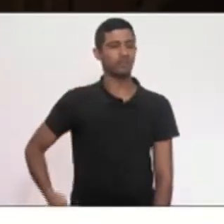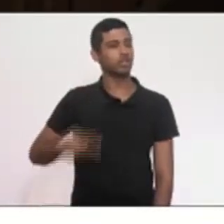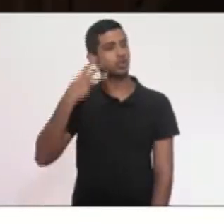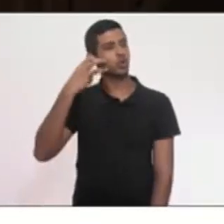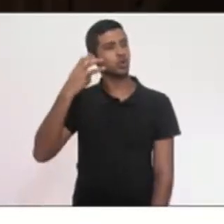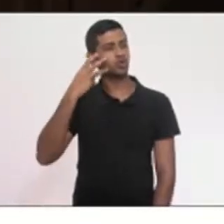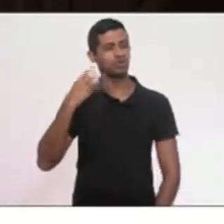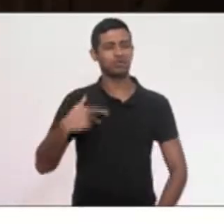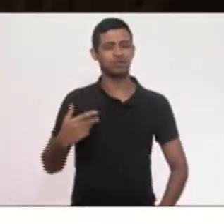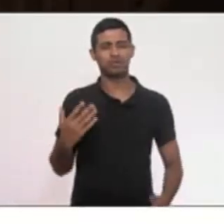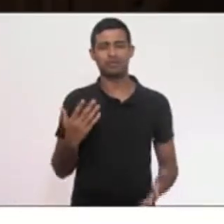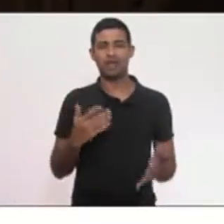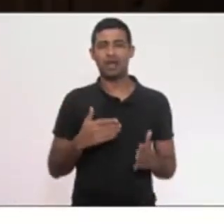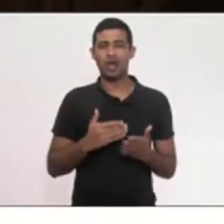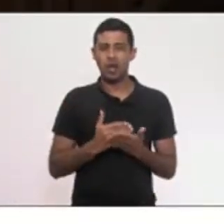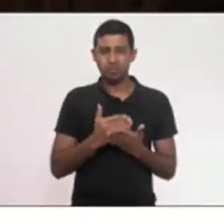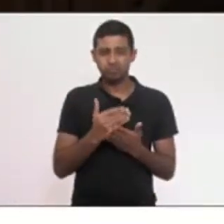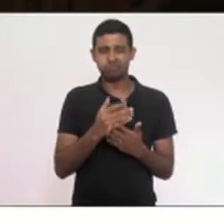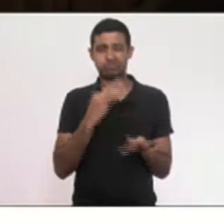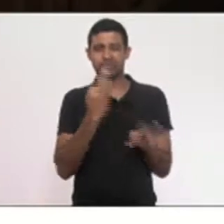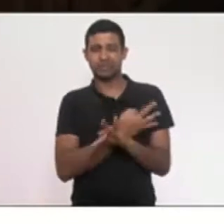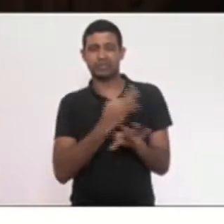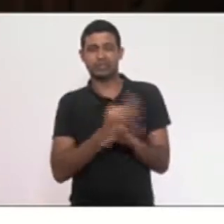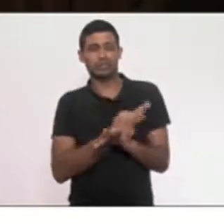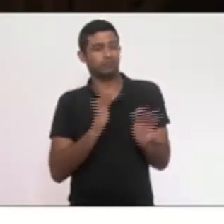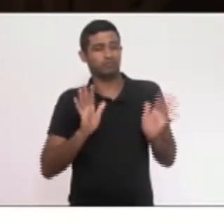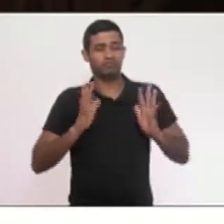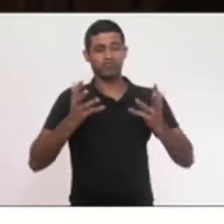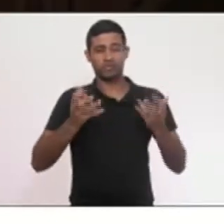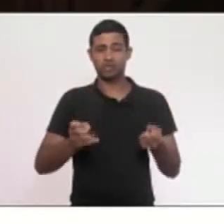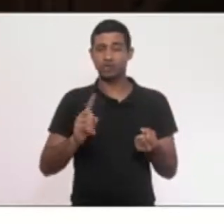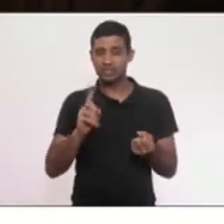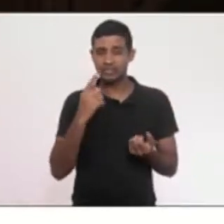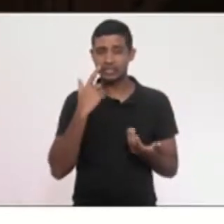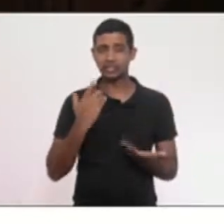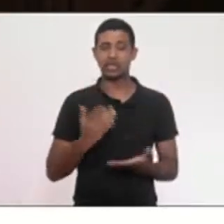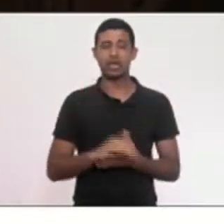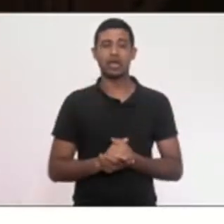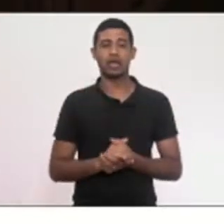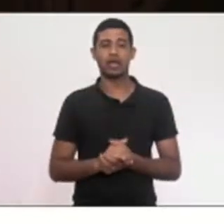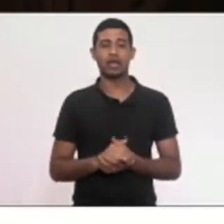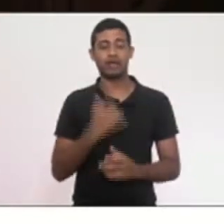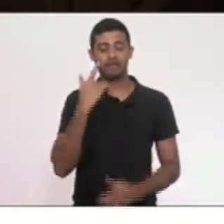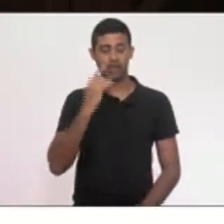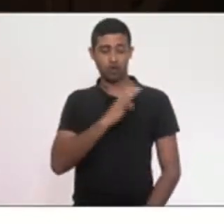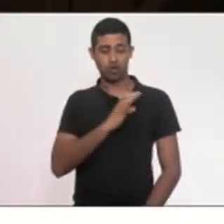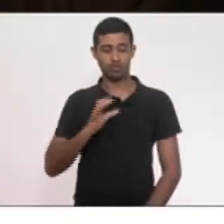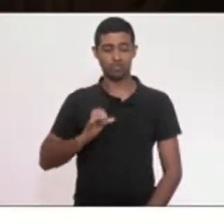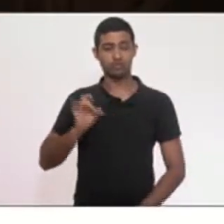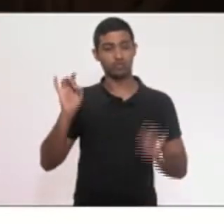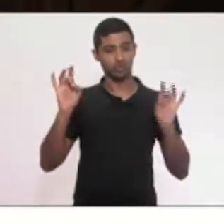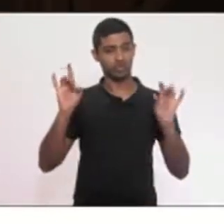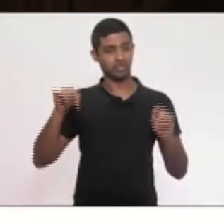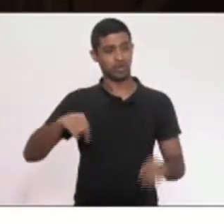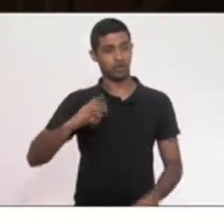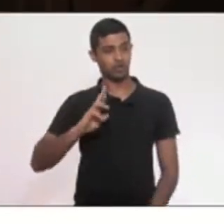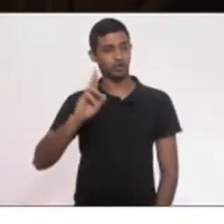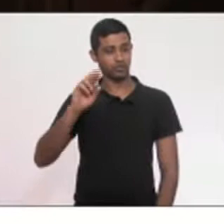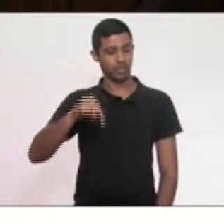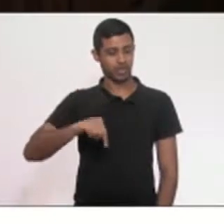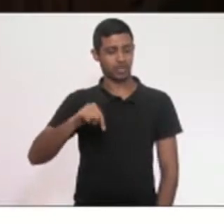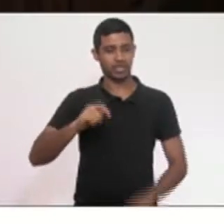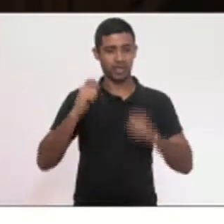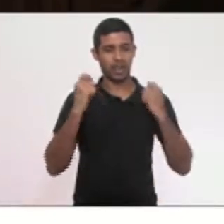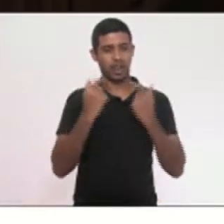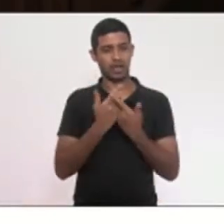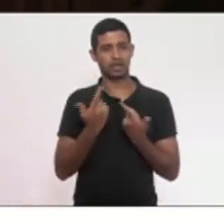ofereceu uma resistência para reconhecer a representação da sociedade civil. A comissão especial aqui da casa, que eu presido, da região